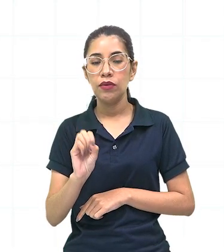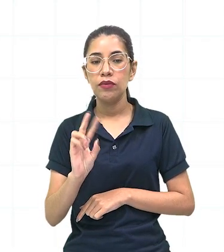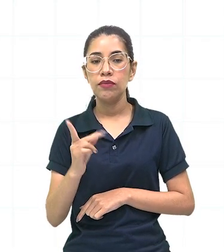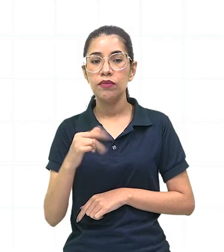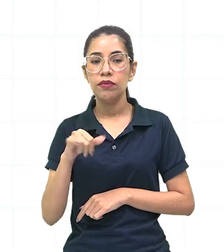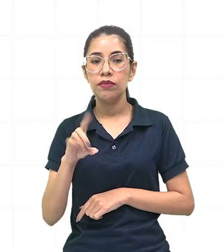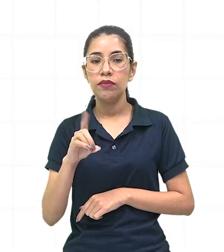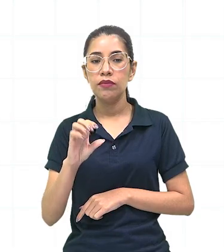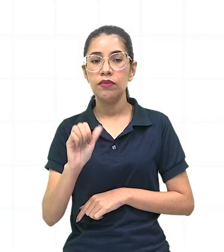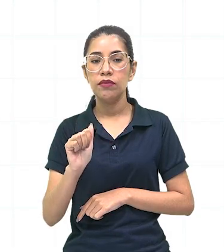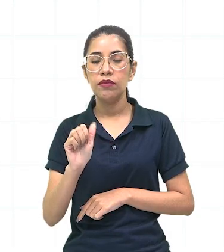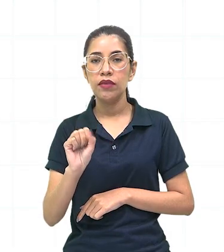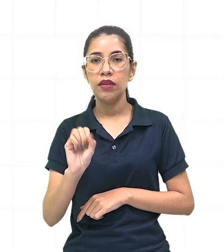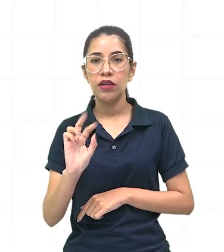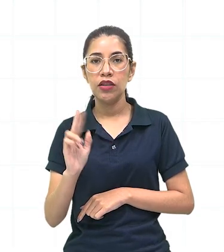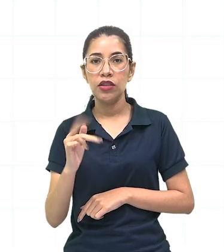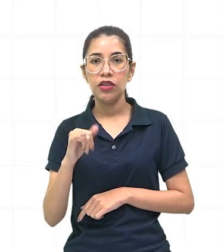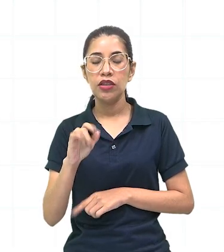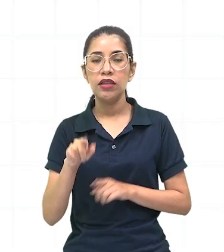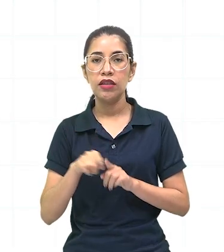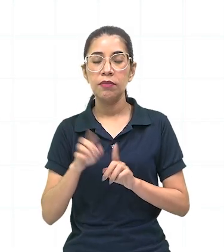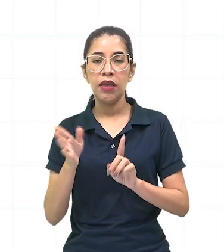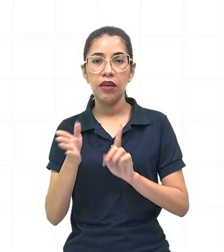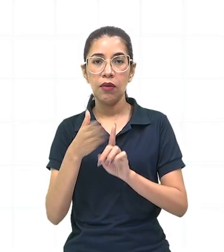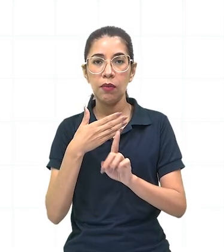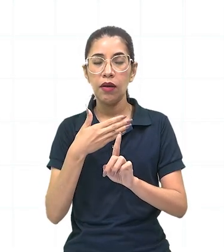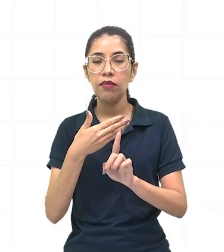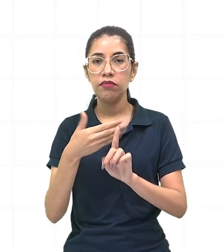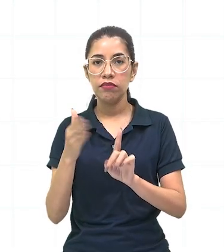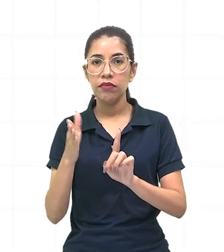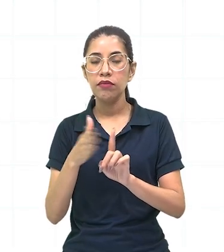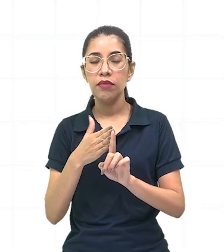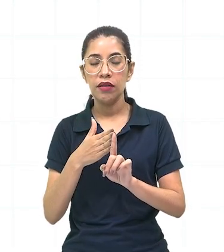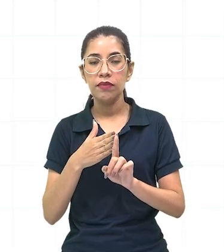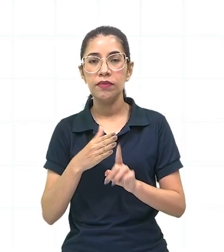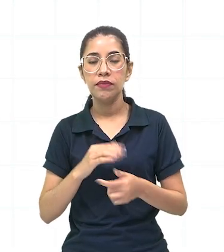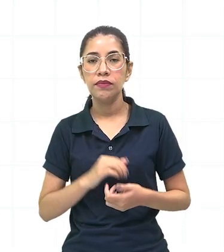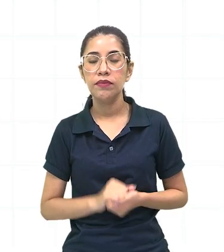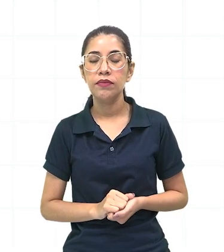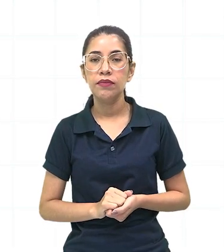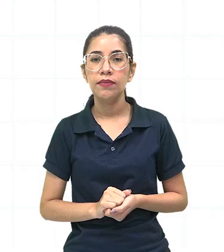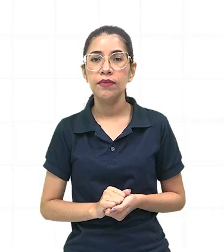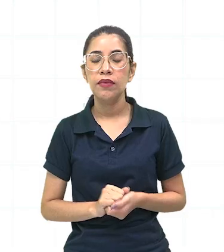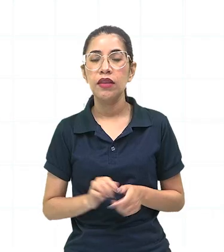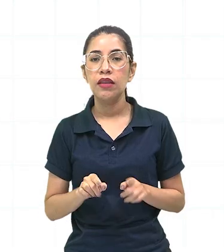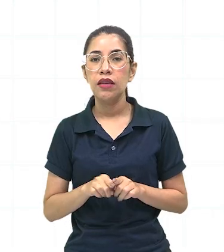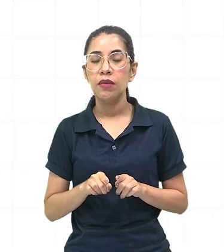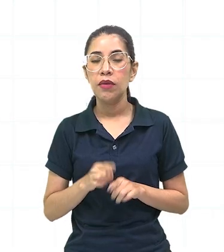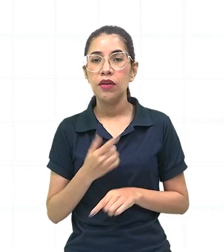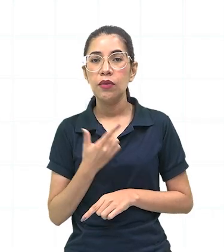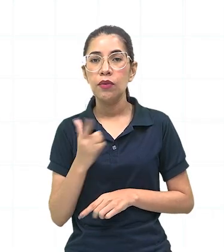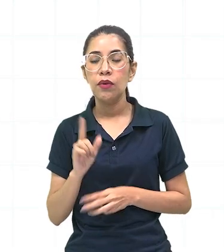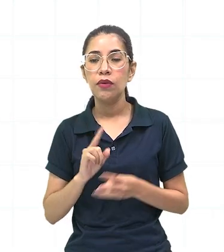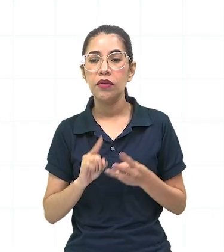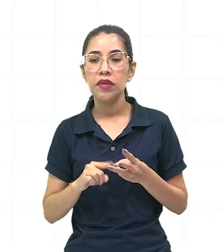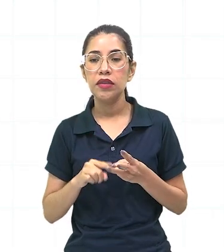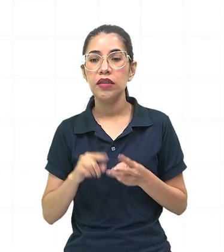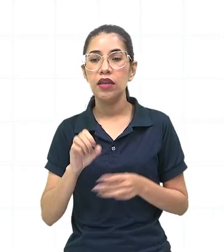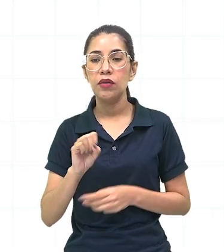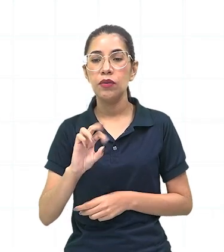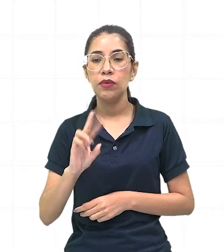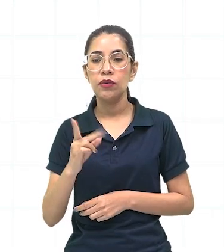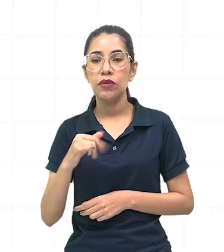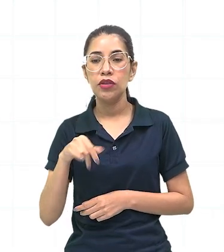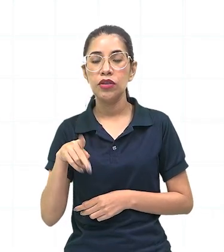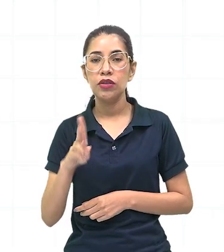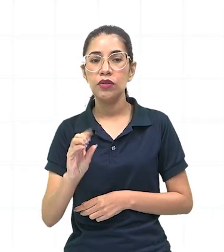mãos. Os tapões que eu falei para vocês, né? É esse oshidashi. E o shiko, que é a